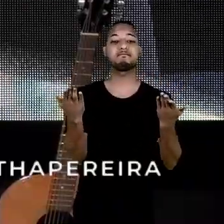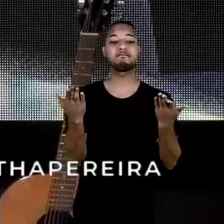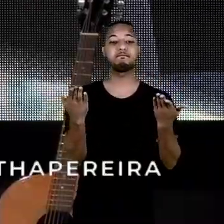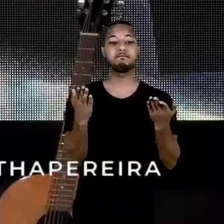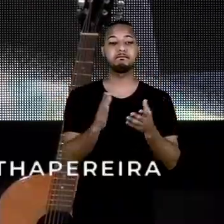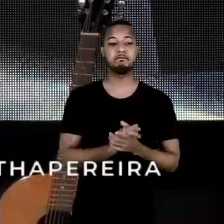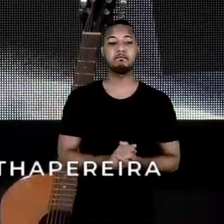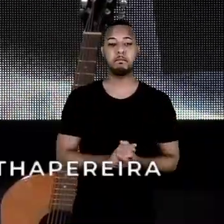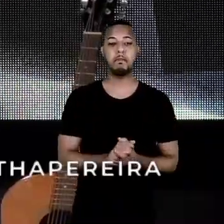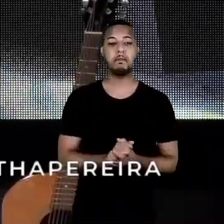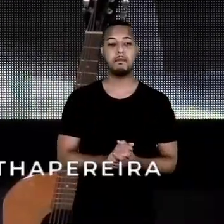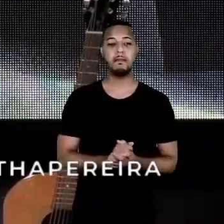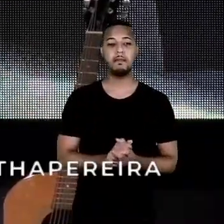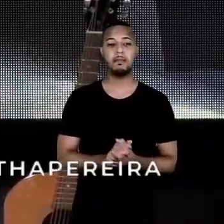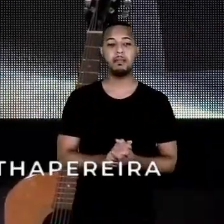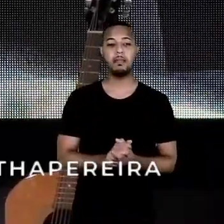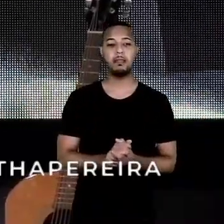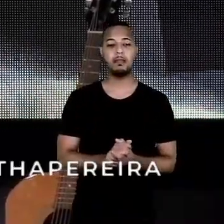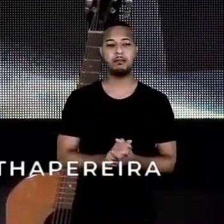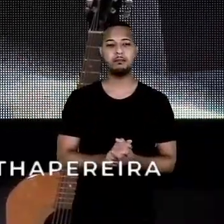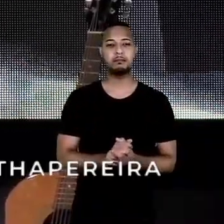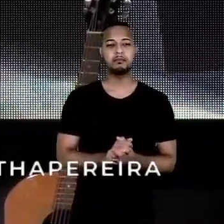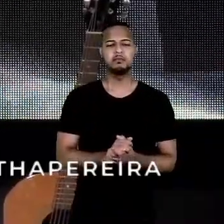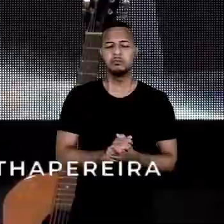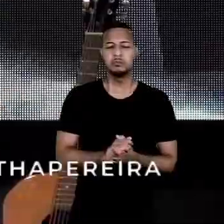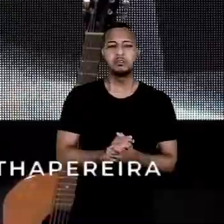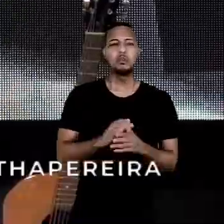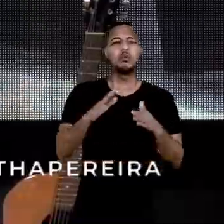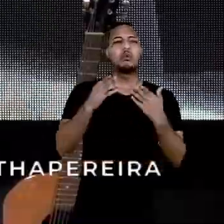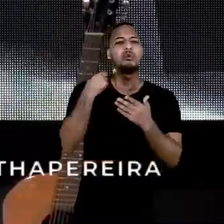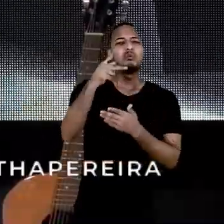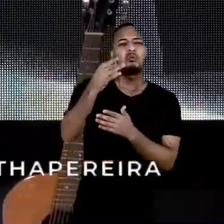Quando a consciência te condena, o que você faz?